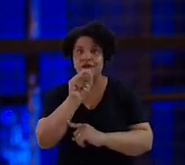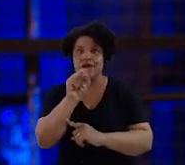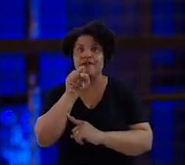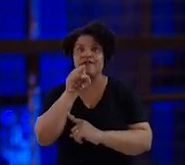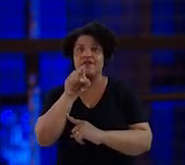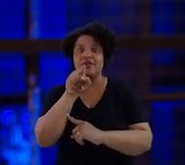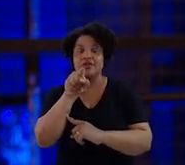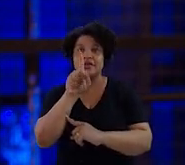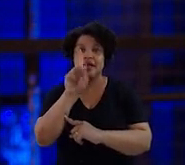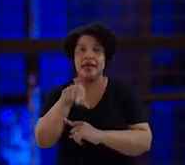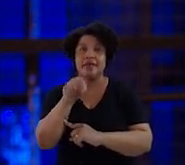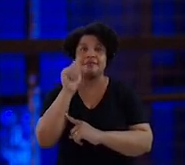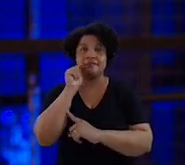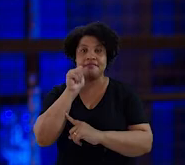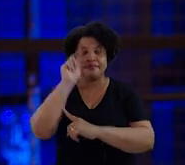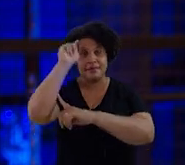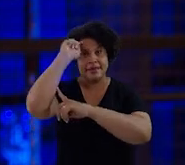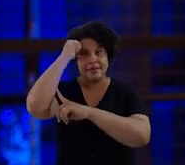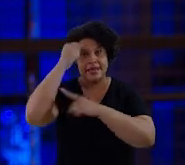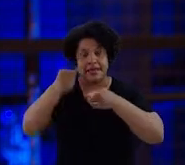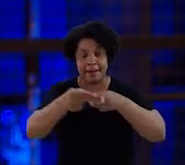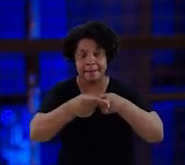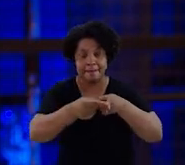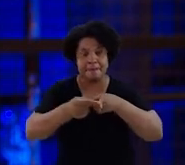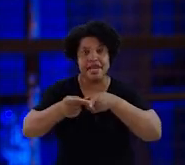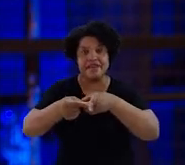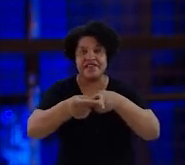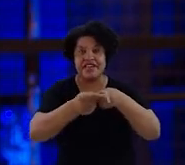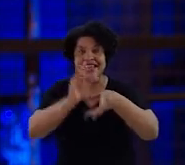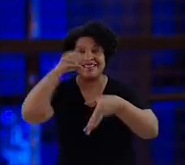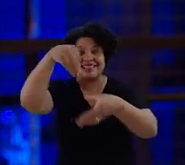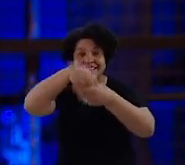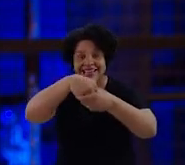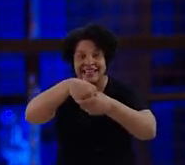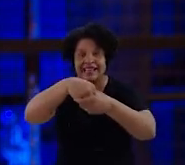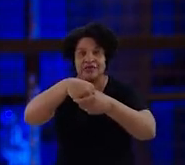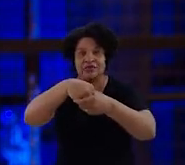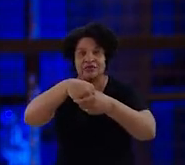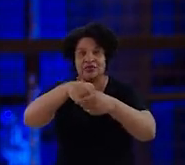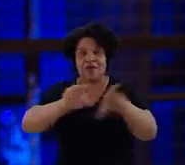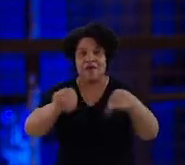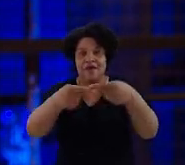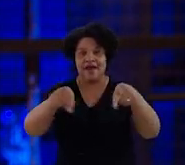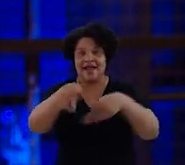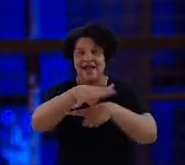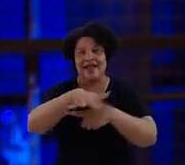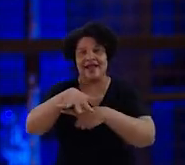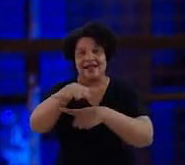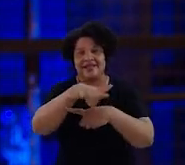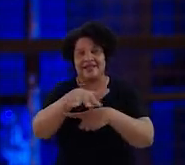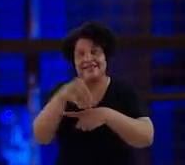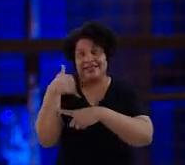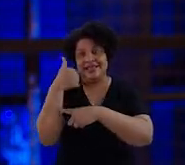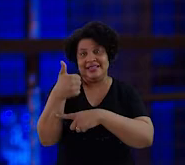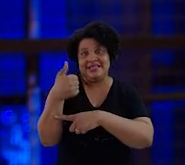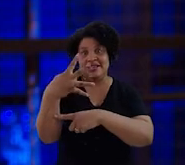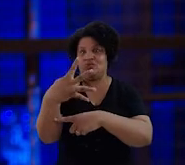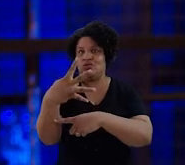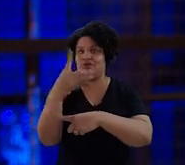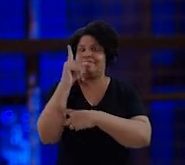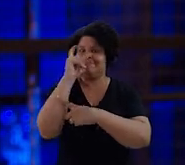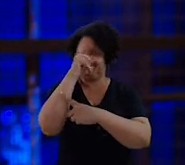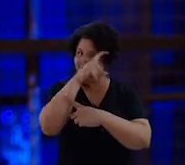ser uma mulher negra periférica e lidar com o mercado musical com apenas 14 anos. E eu comecei com funk. Então, é algo